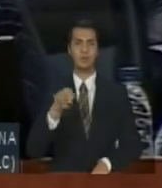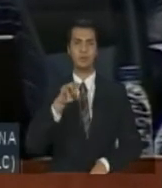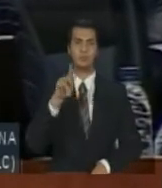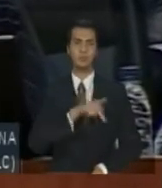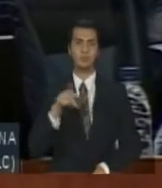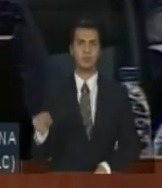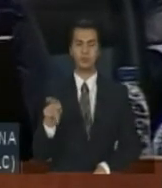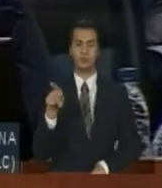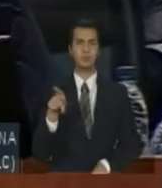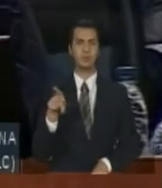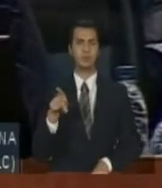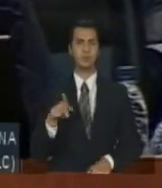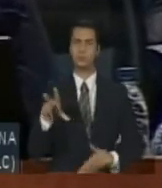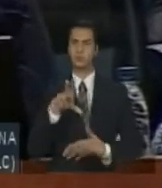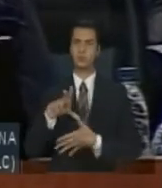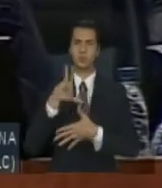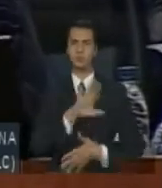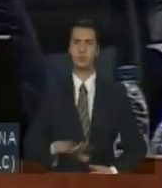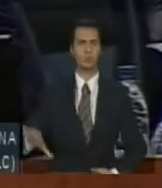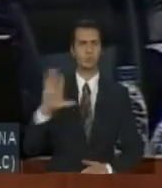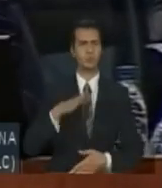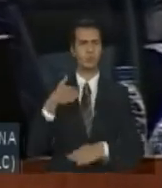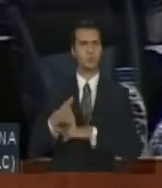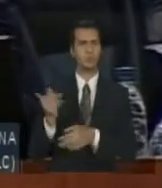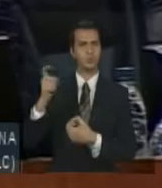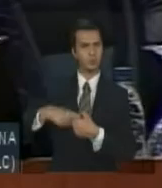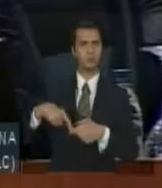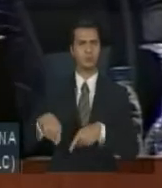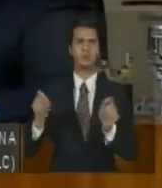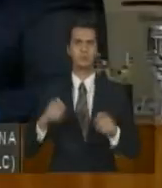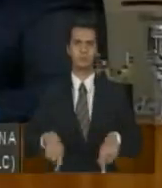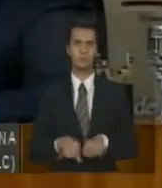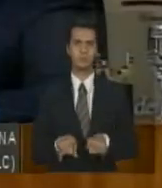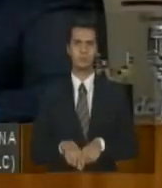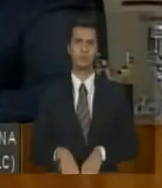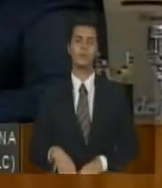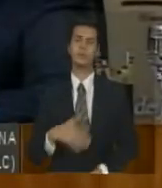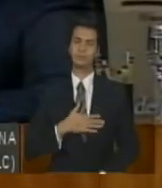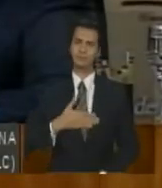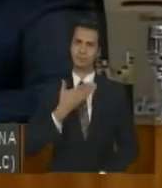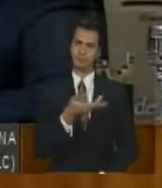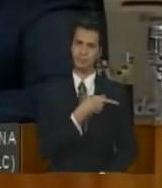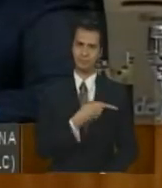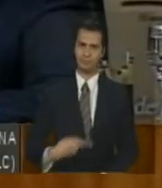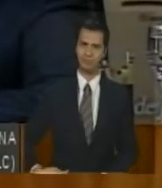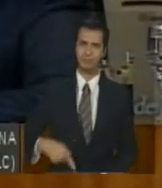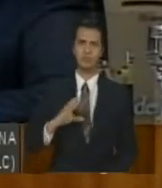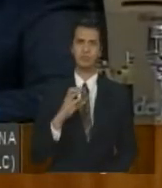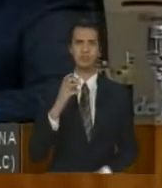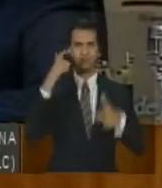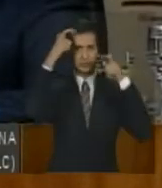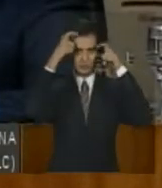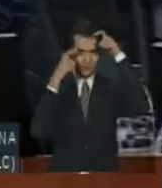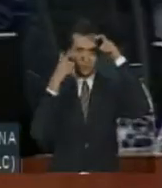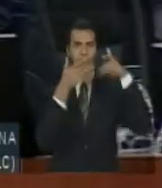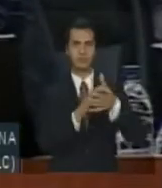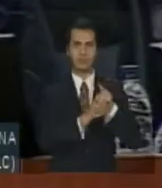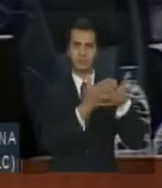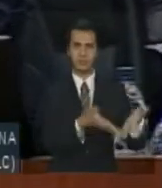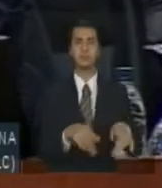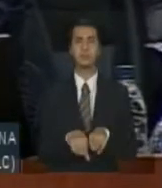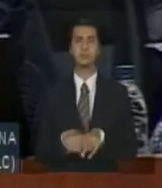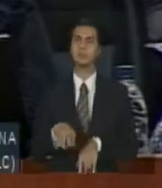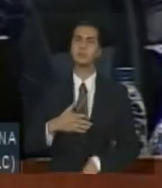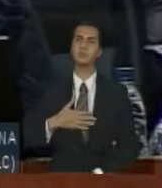região. Amigo presidente Chaves, caros amigos presidentes, a crise